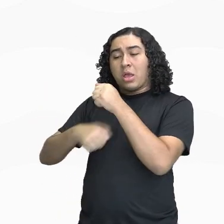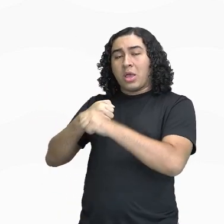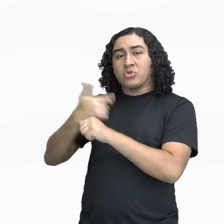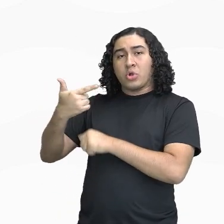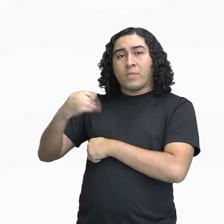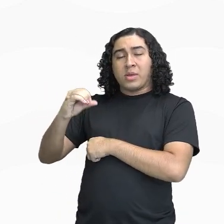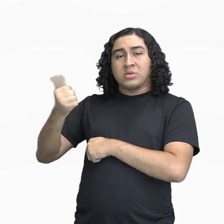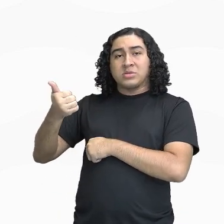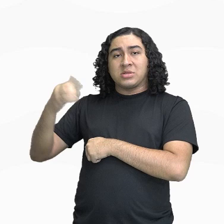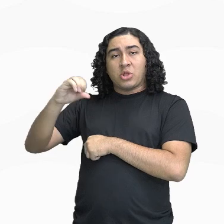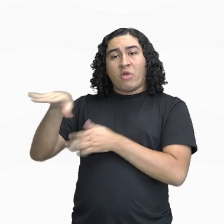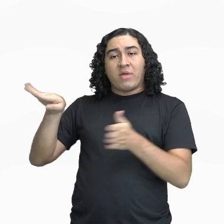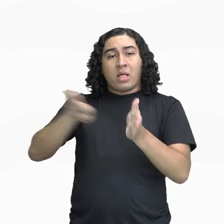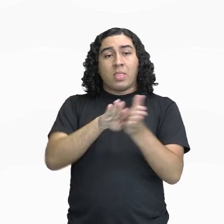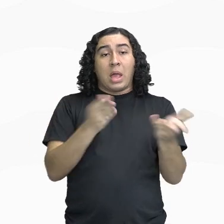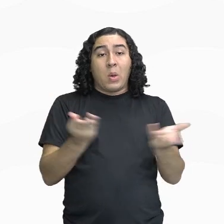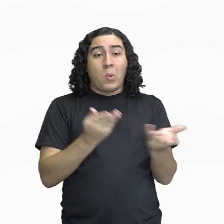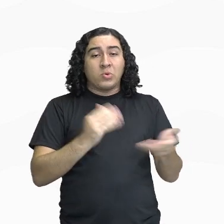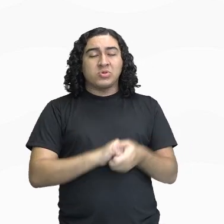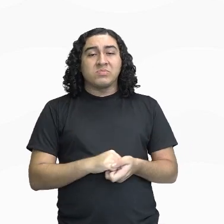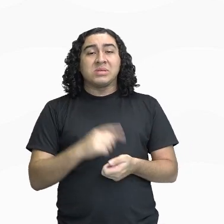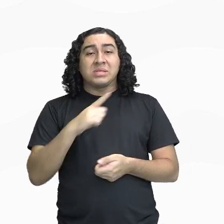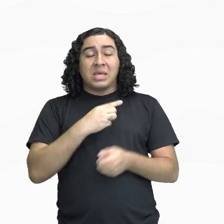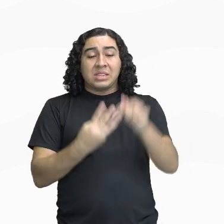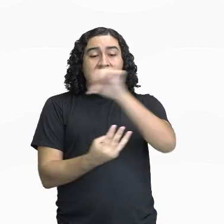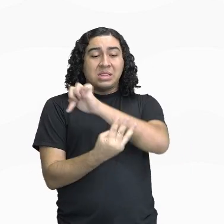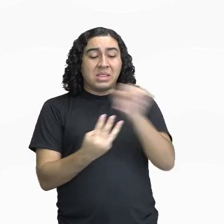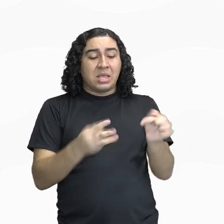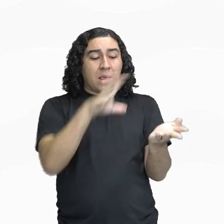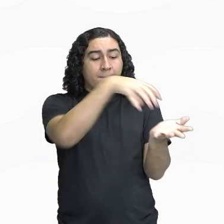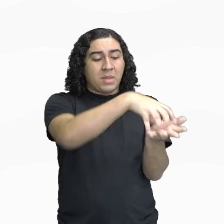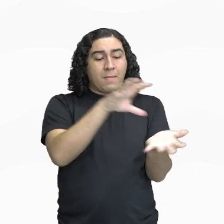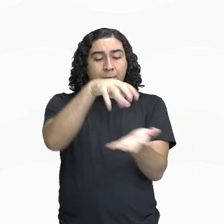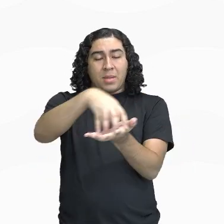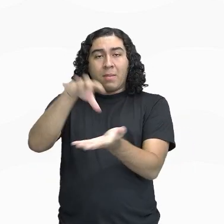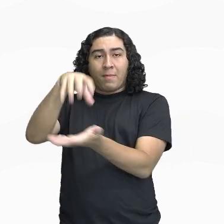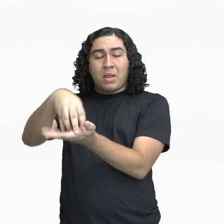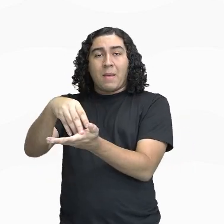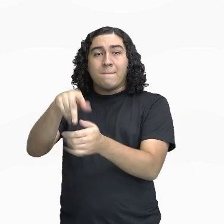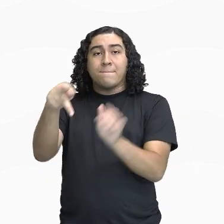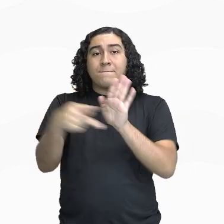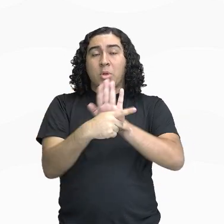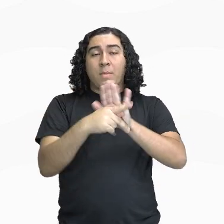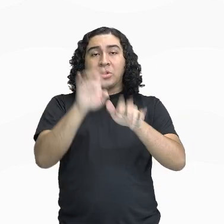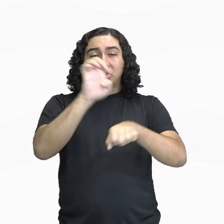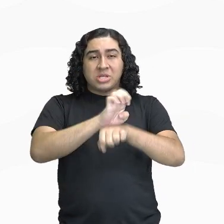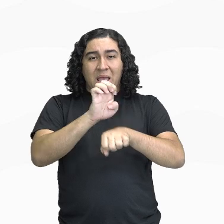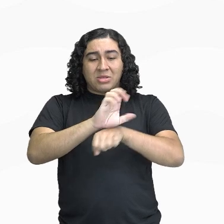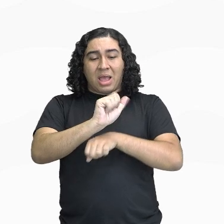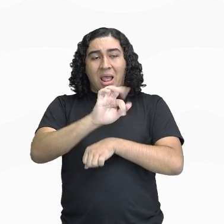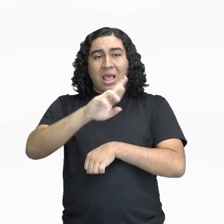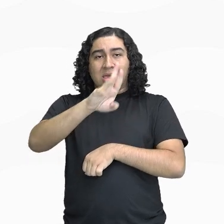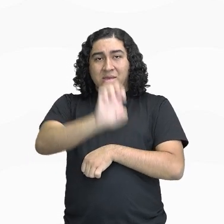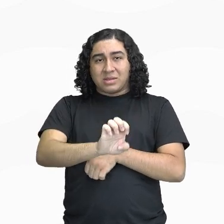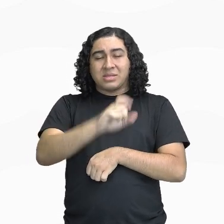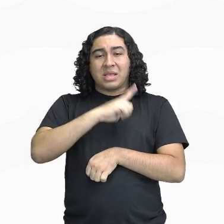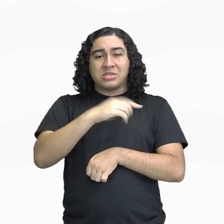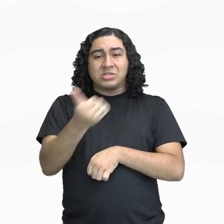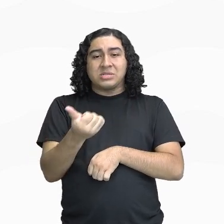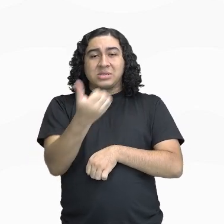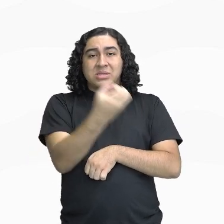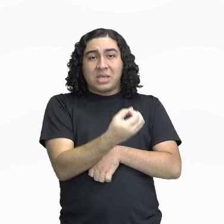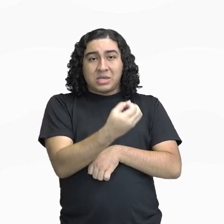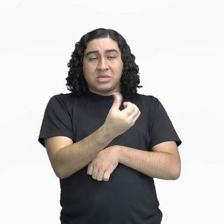2019, em 3 unidades de conservação do Acre lá. Tem 16 monitores indígenas, né,